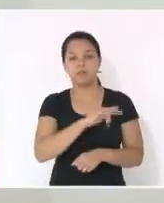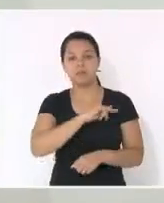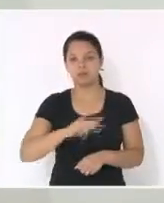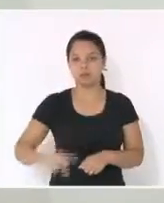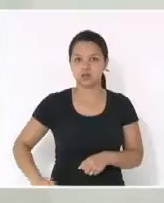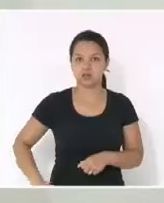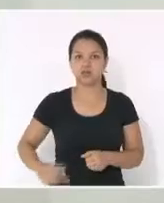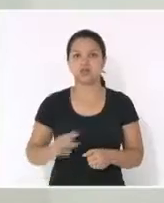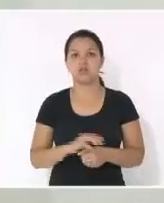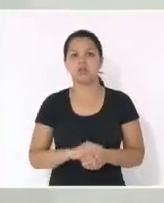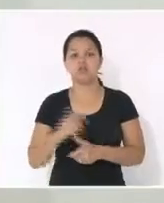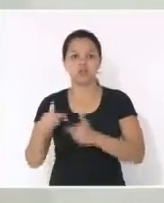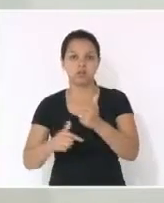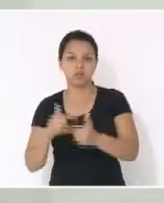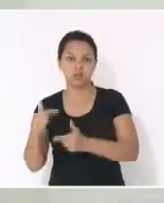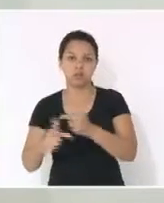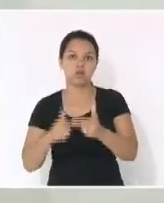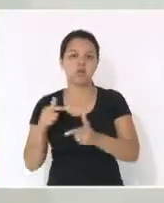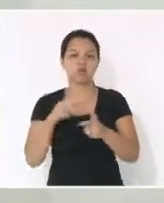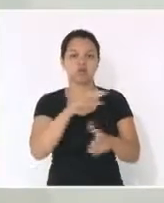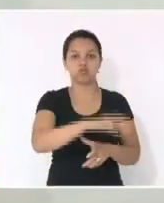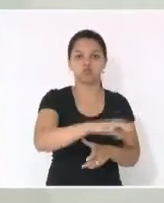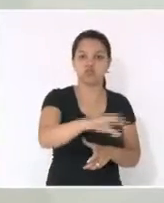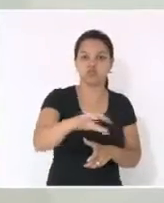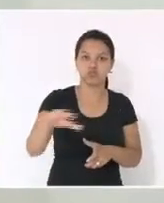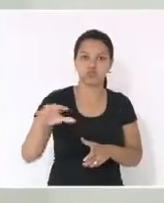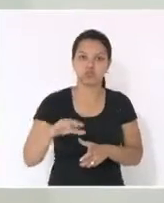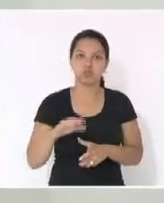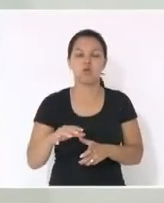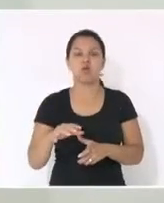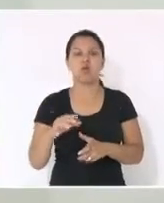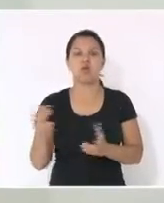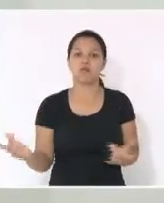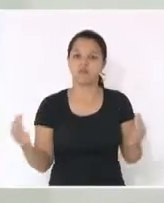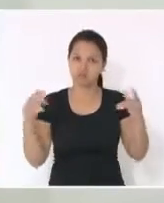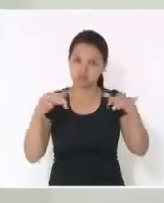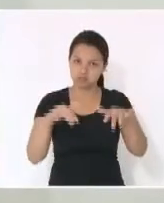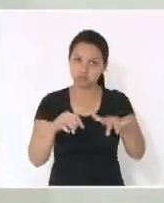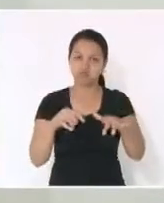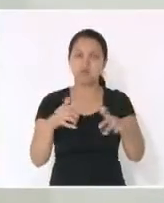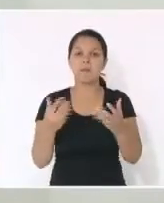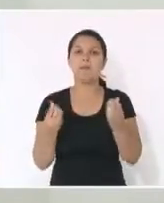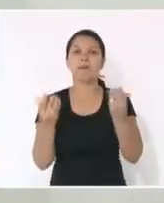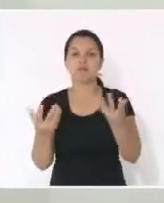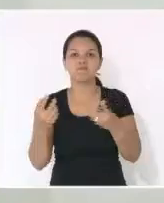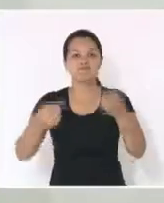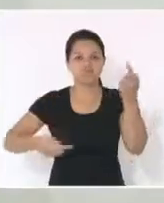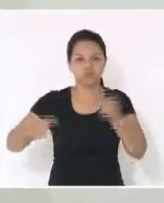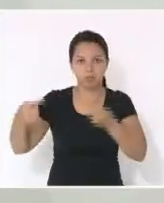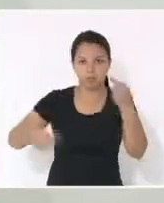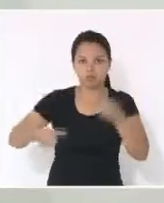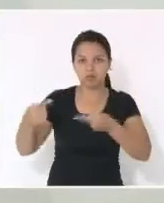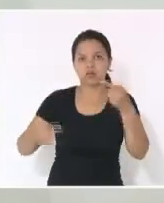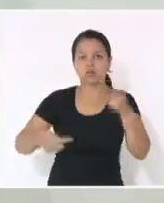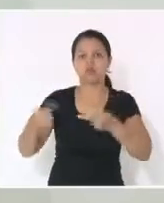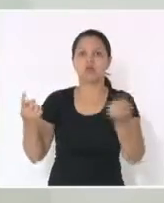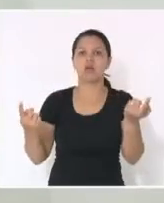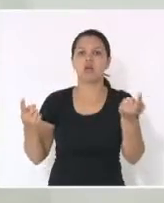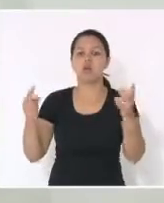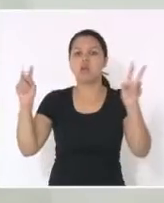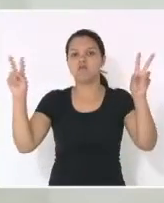trabalhadores de alguns segmentos é para debatermos as implicações os pontos positivos e negativos